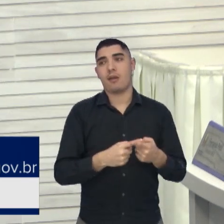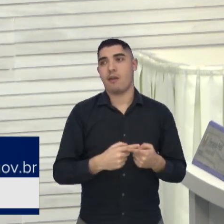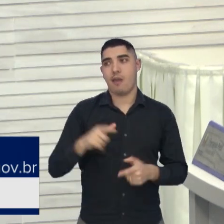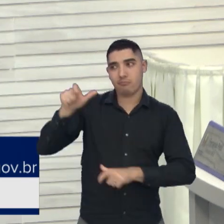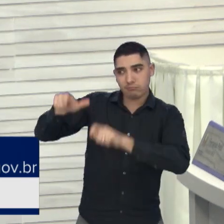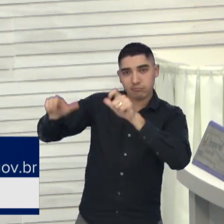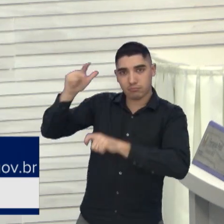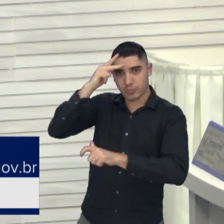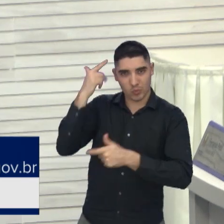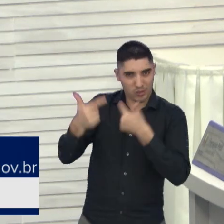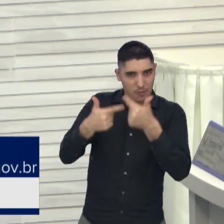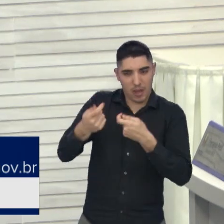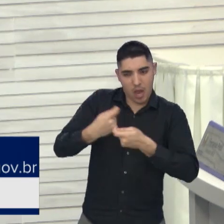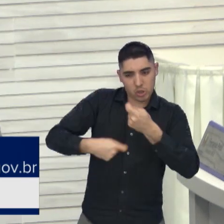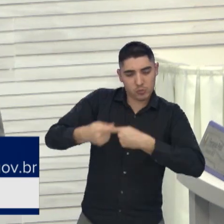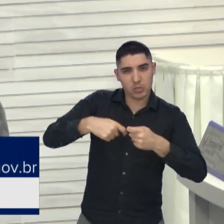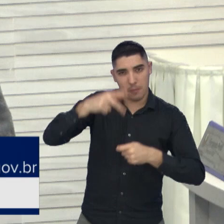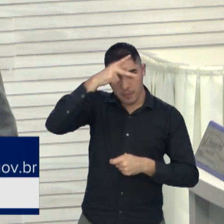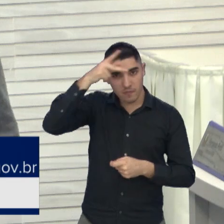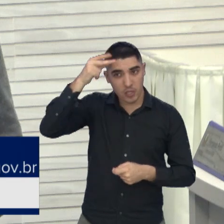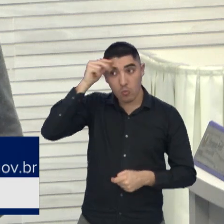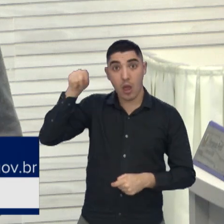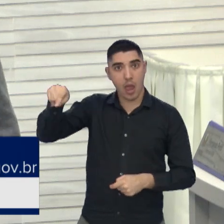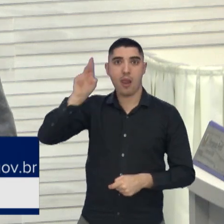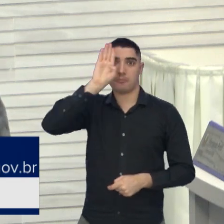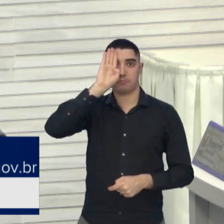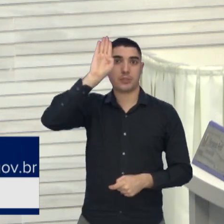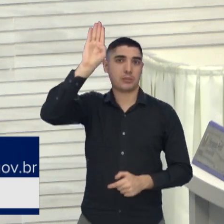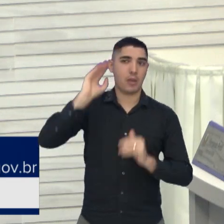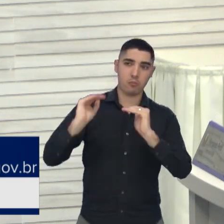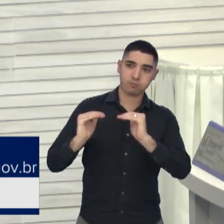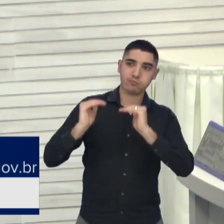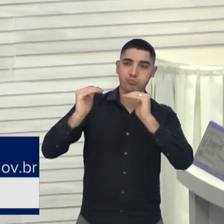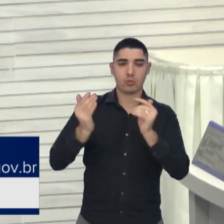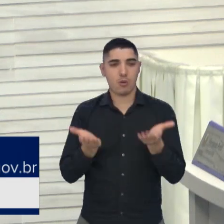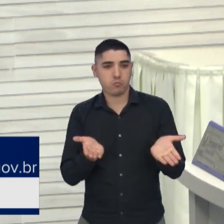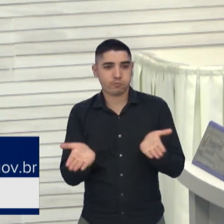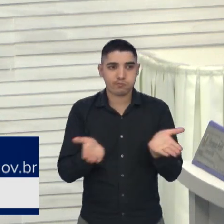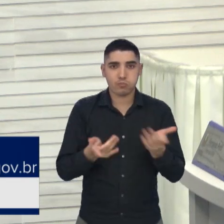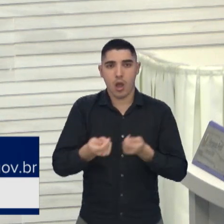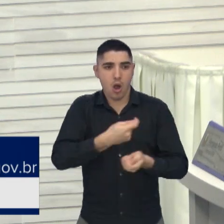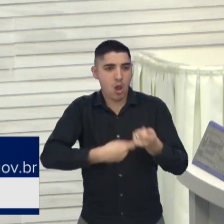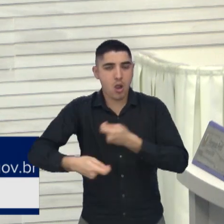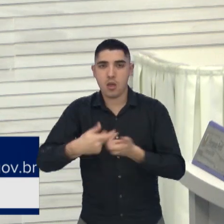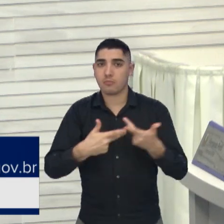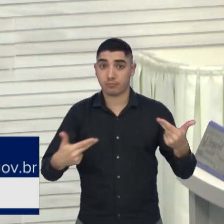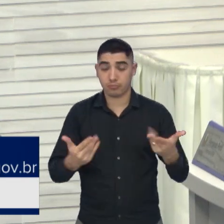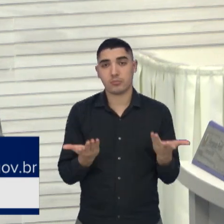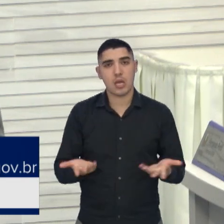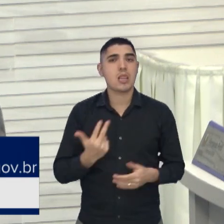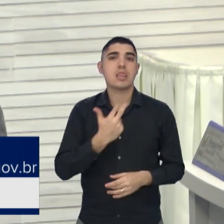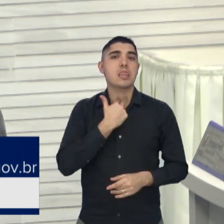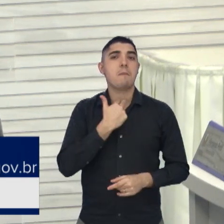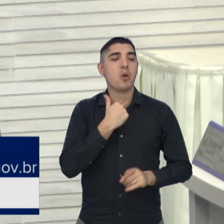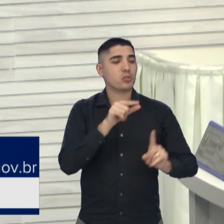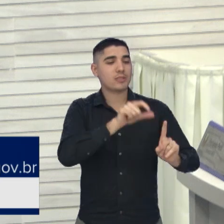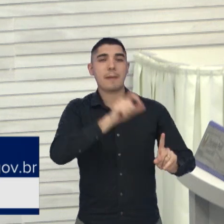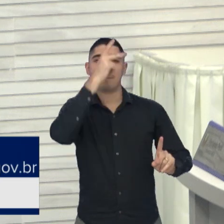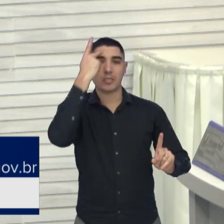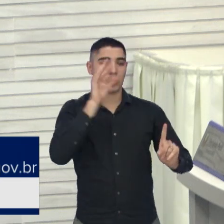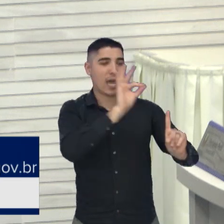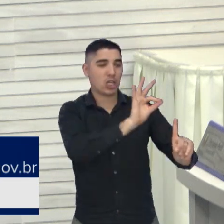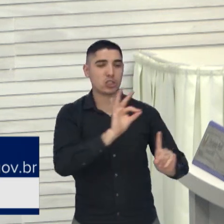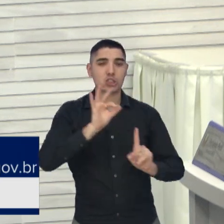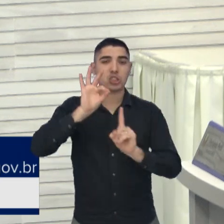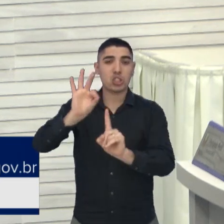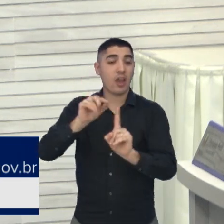uma administração pública é ser sadia, Não podemos ser pessoas indicadas ali que não têm o olhar técnico,